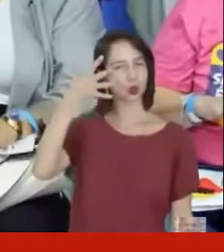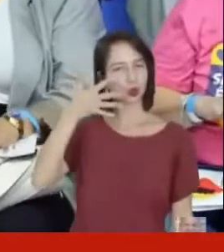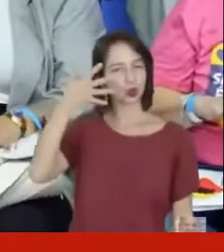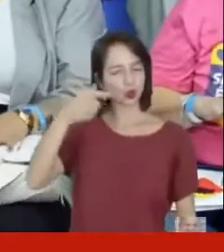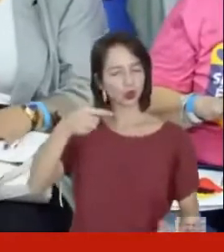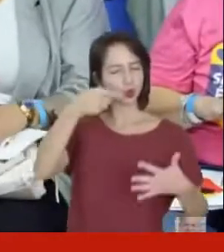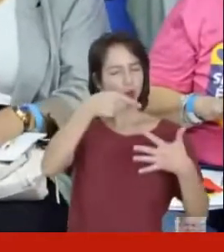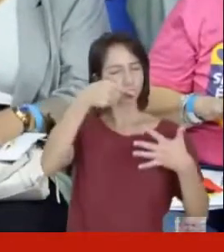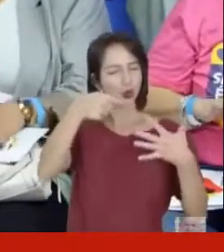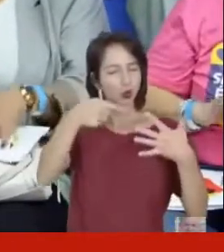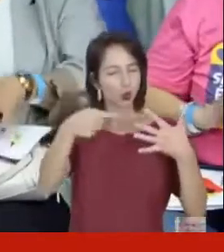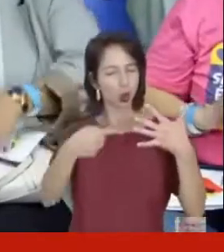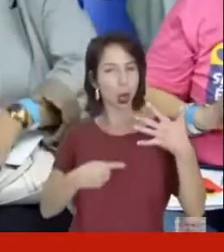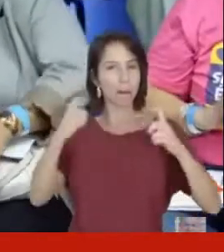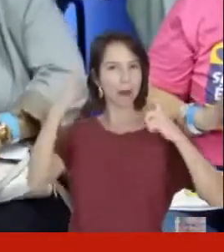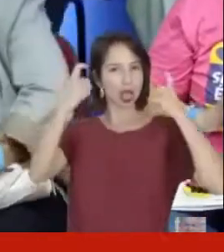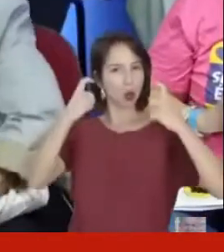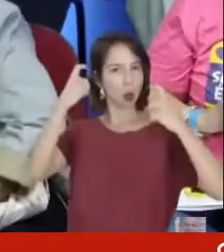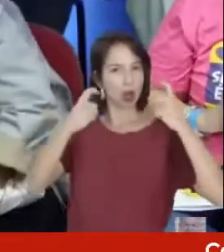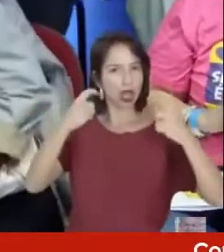também.